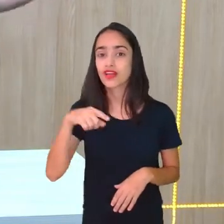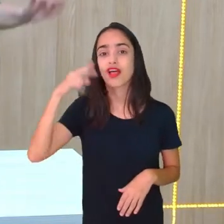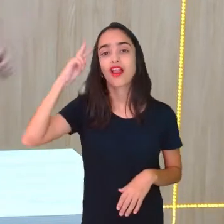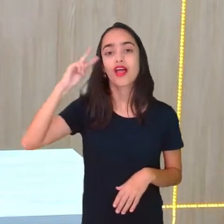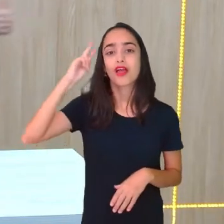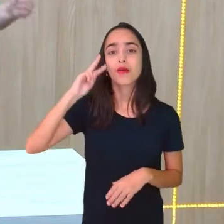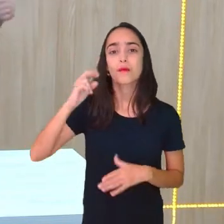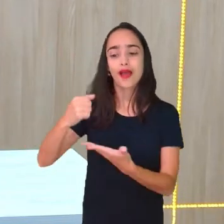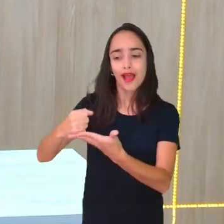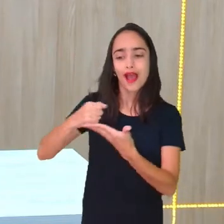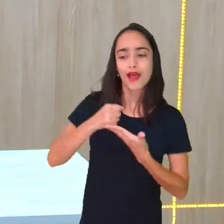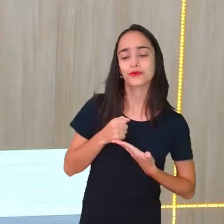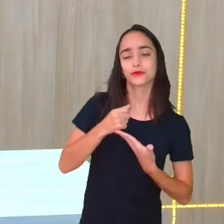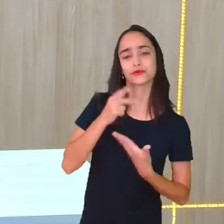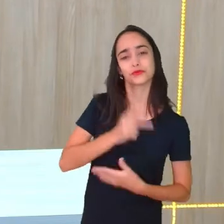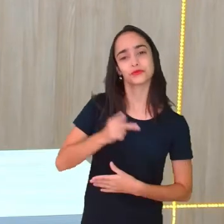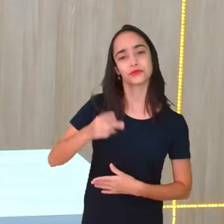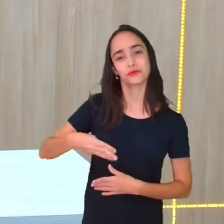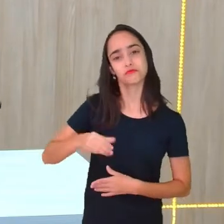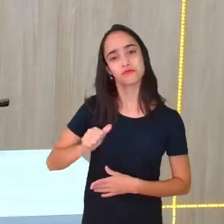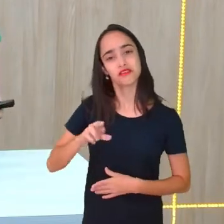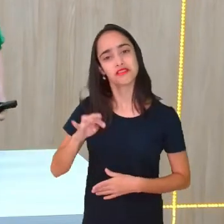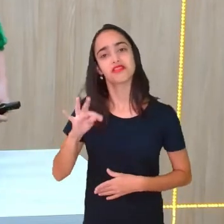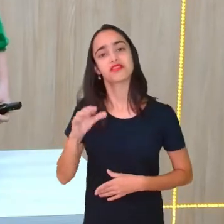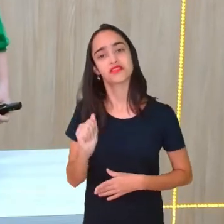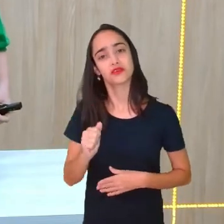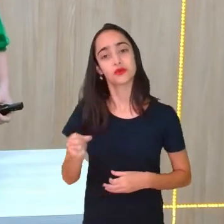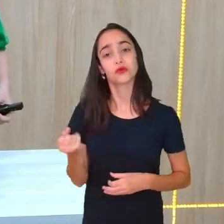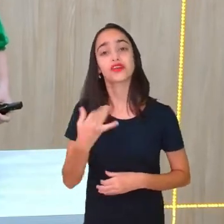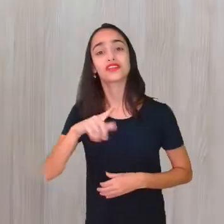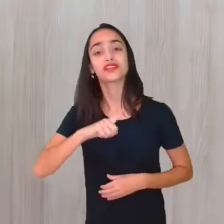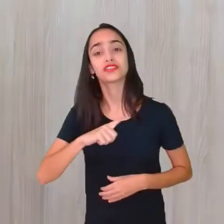Ajuda aí a turma. Quantas bolas vermelhas eu tenho aqui dentro?